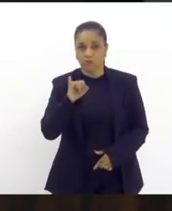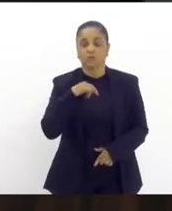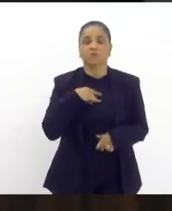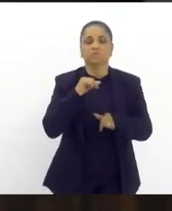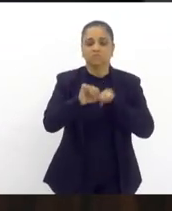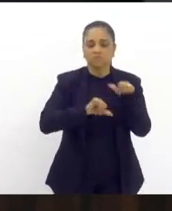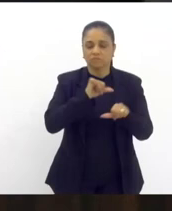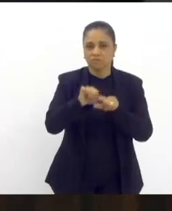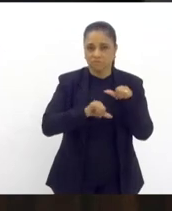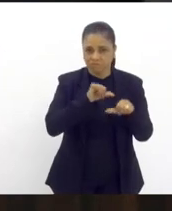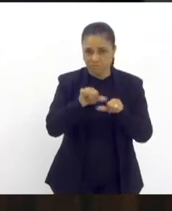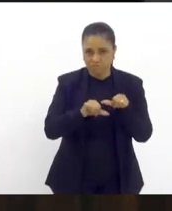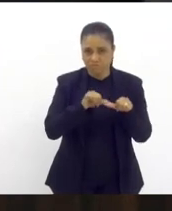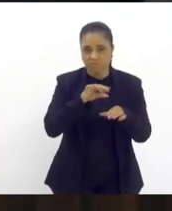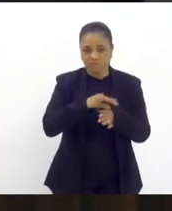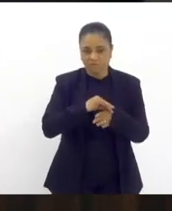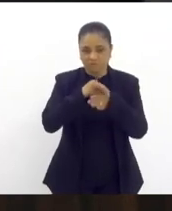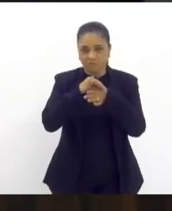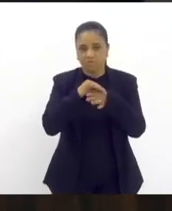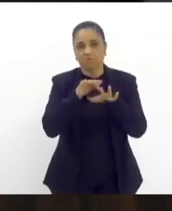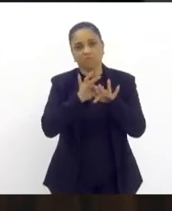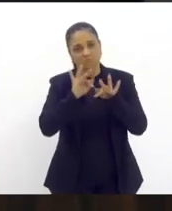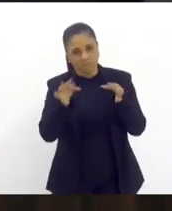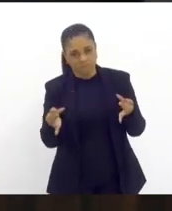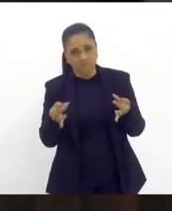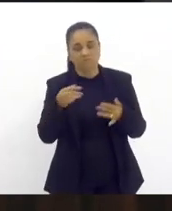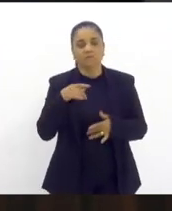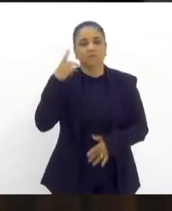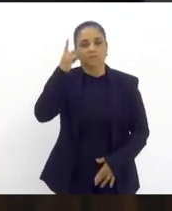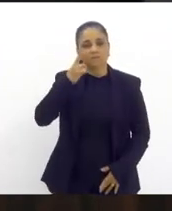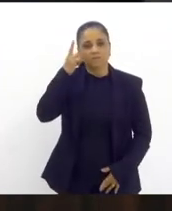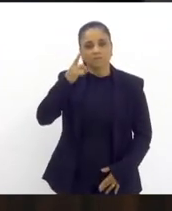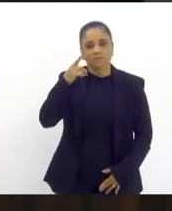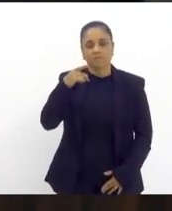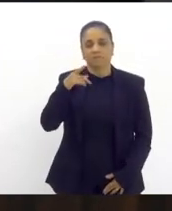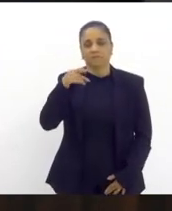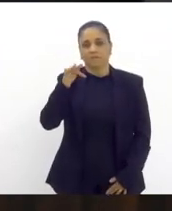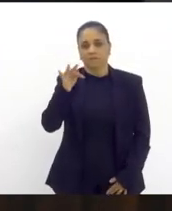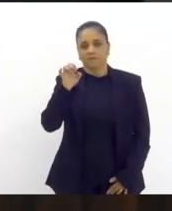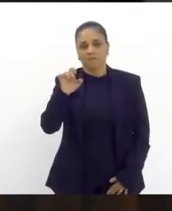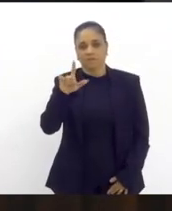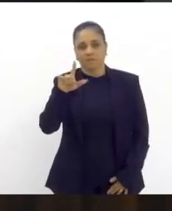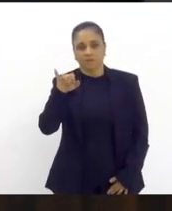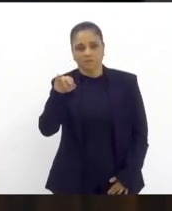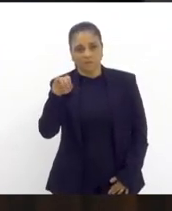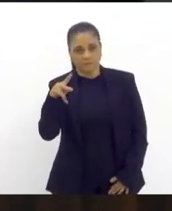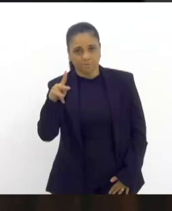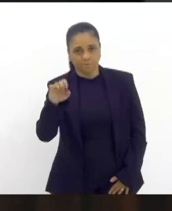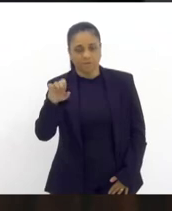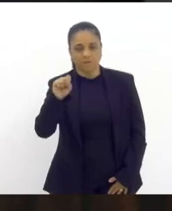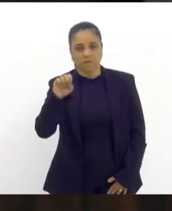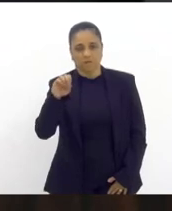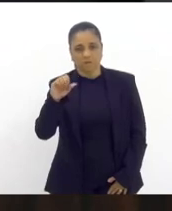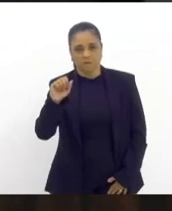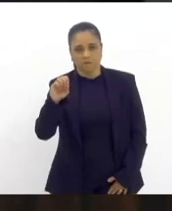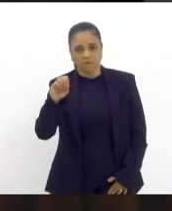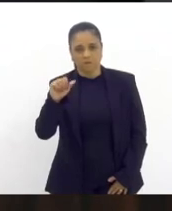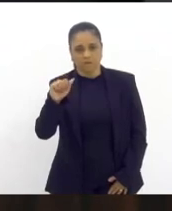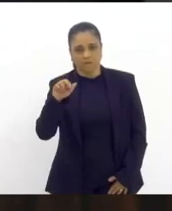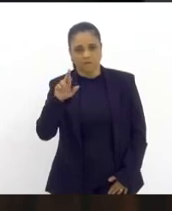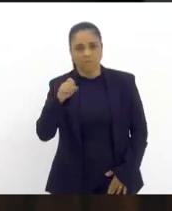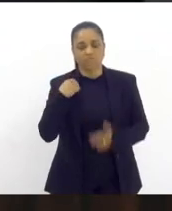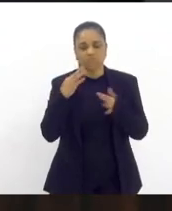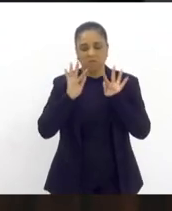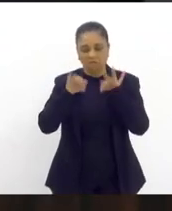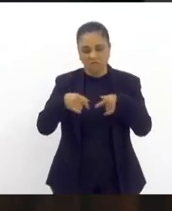em indicação simples relator Deputado Felipe Soares em discussão não havendo Quem Queira discutir encerrado discussão em